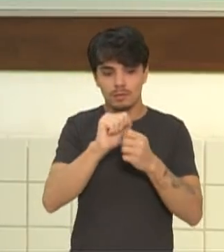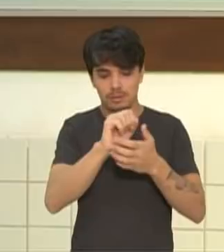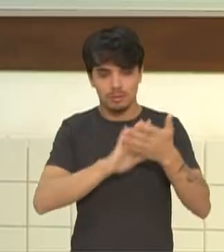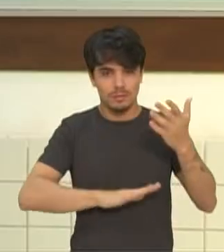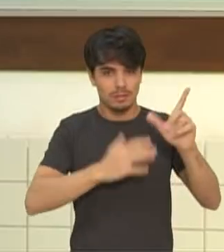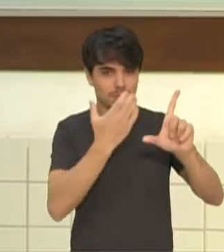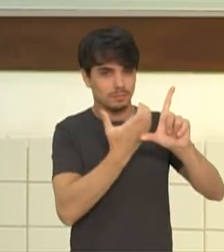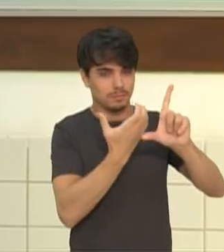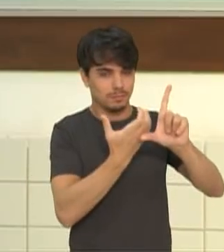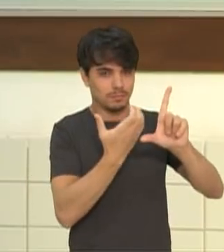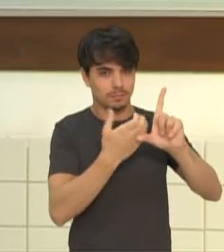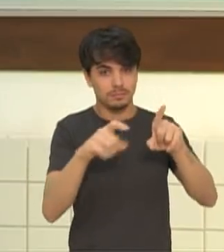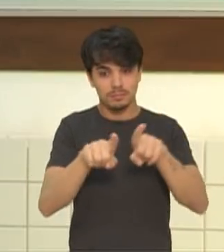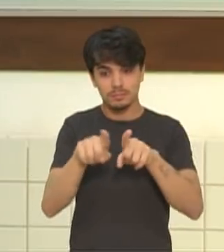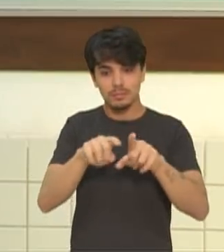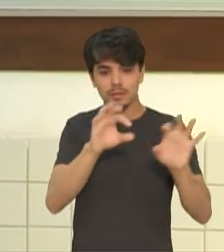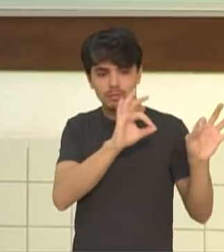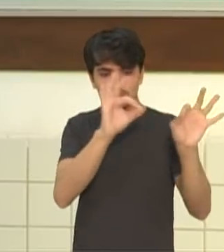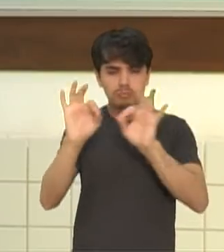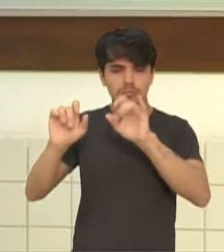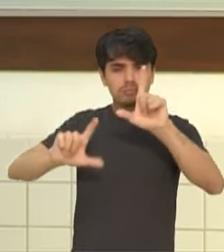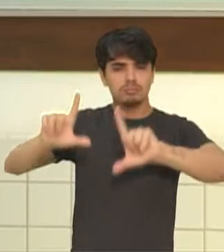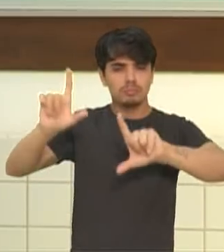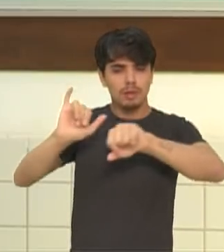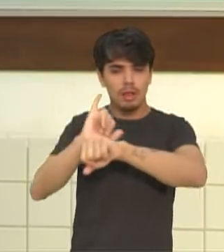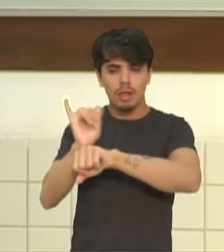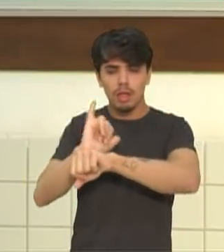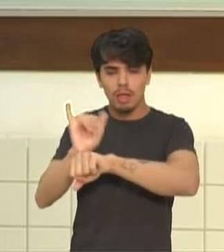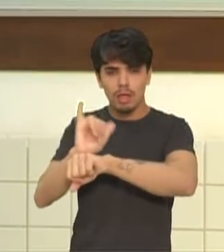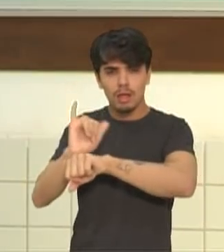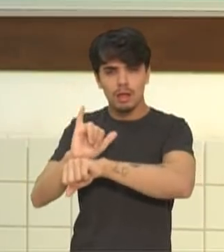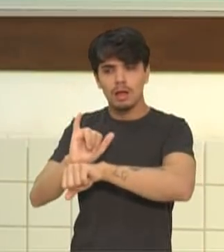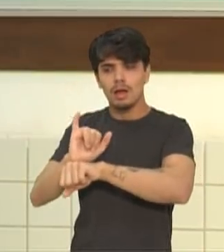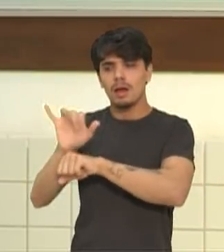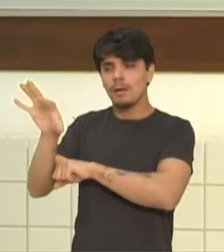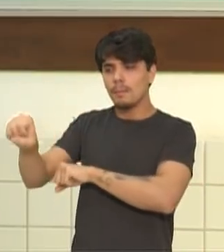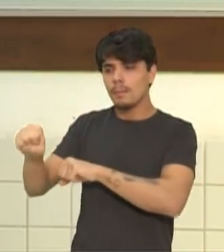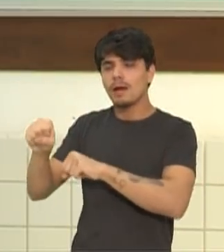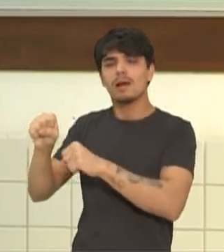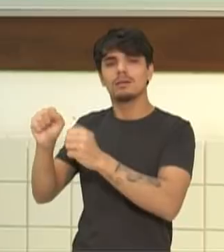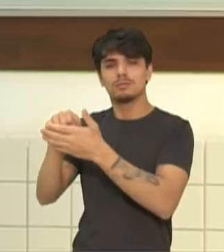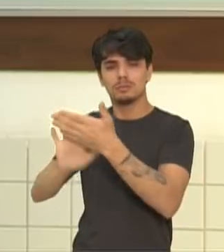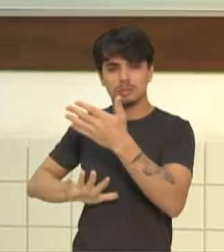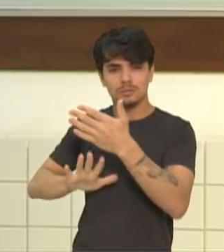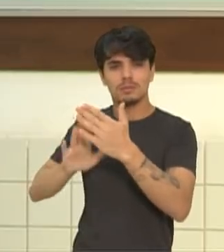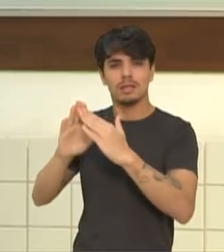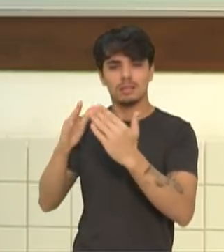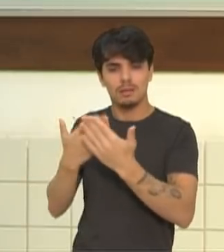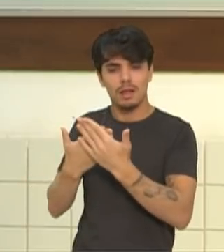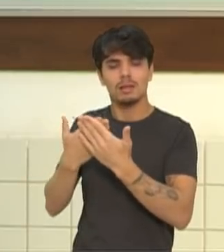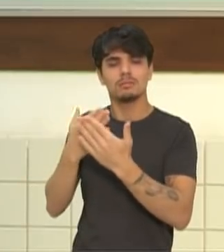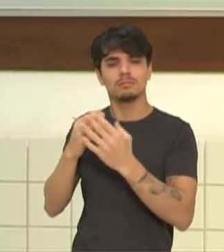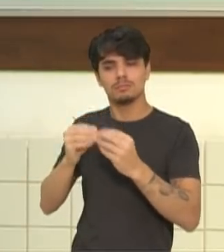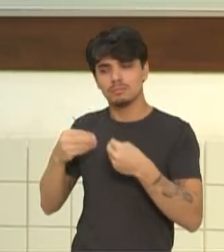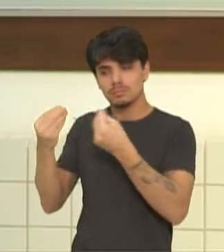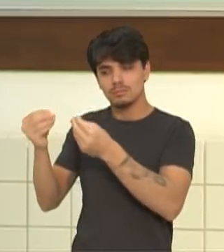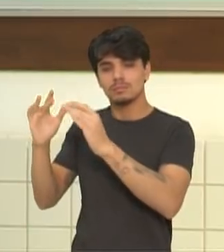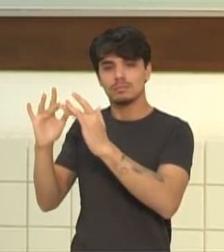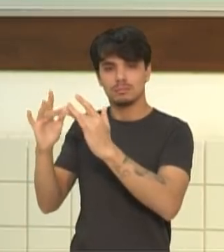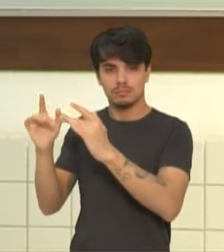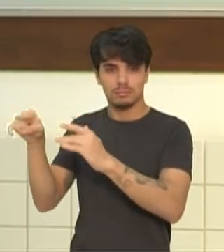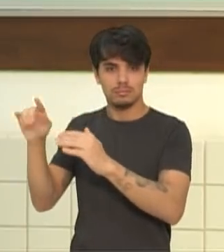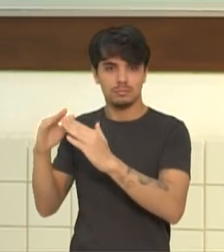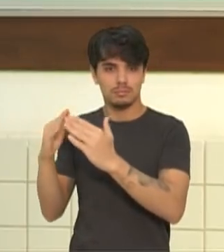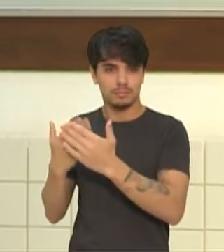Classroom e quem está nos ouvindo, vendo, pelo YouTube, levar as atividades para os